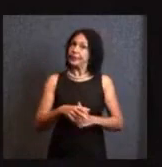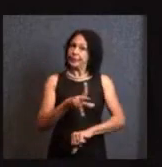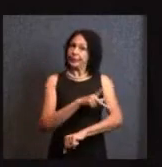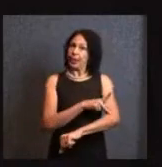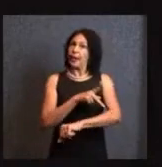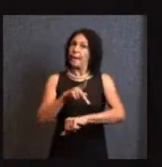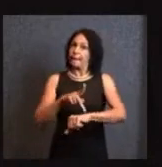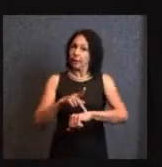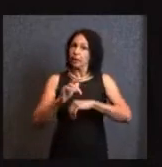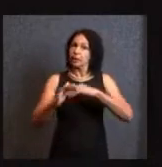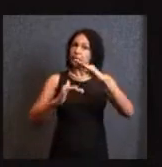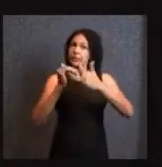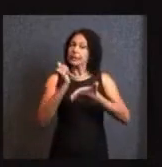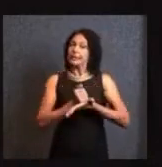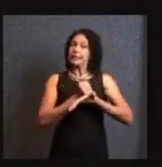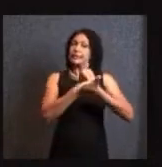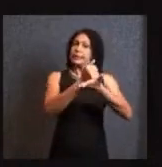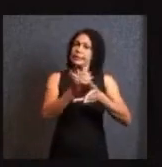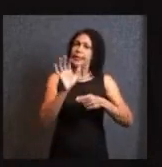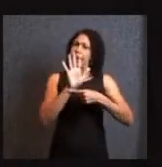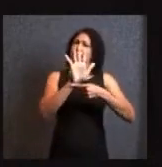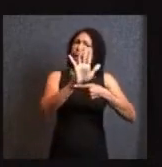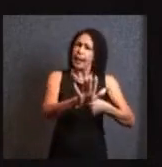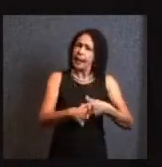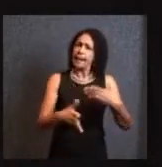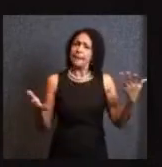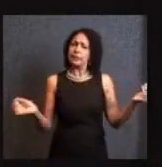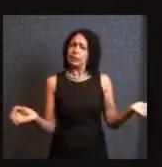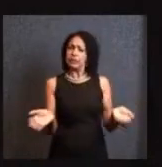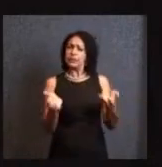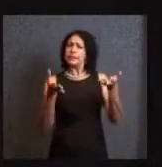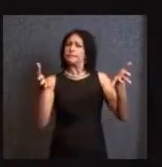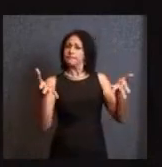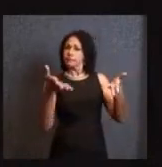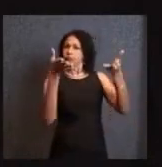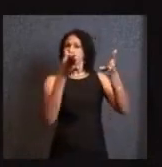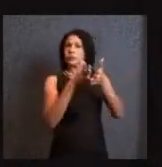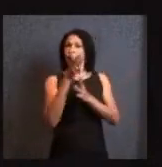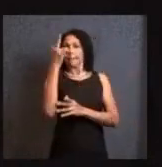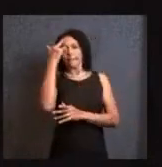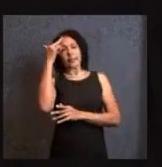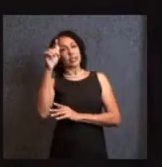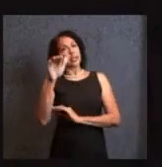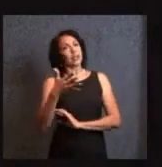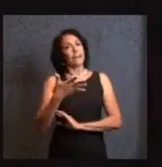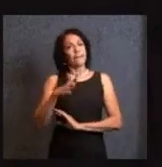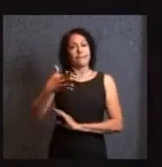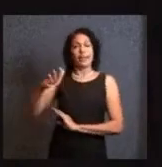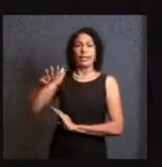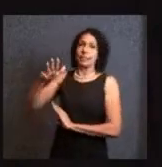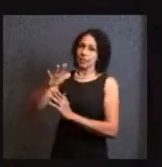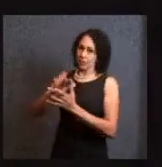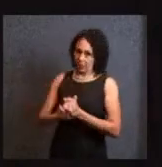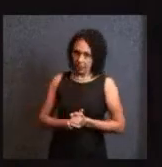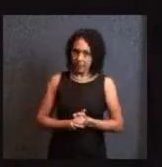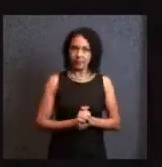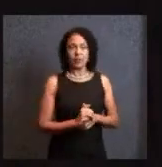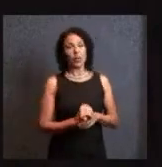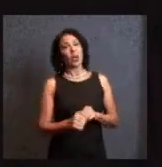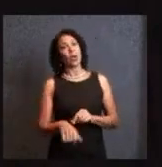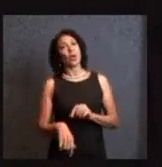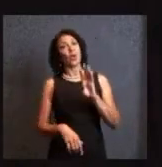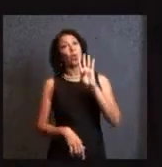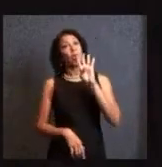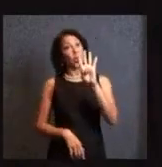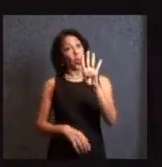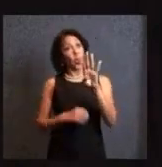programa e ajudando, tentando apoiar da melhor forma, nós temos uma previsão de passar